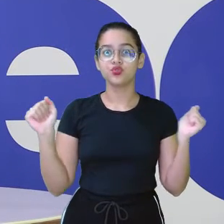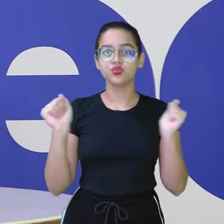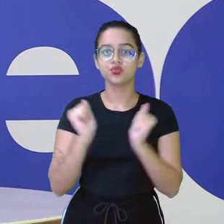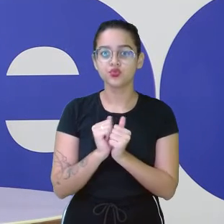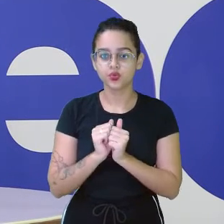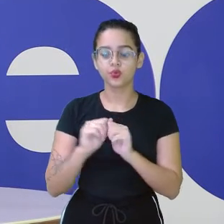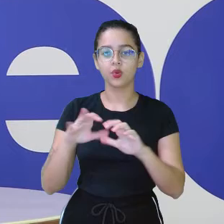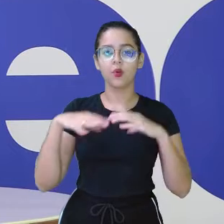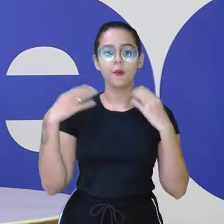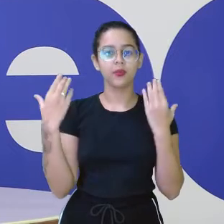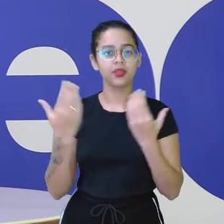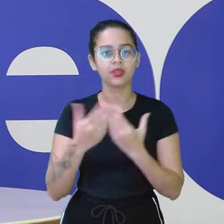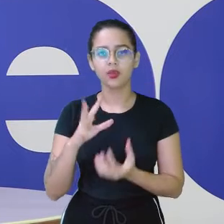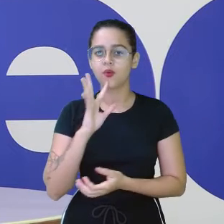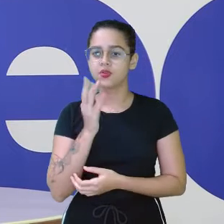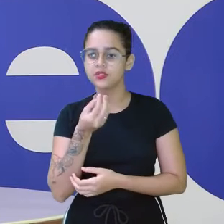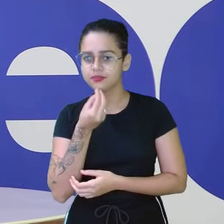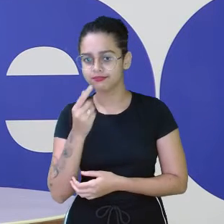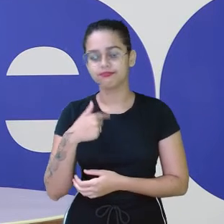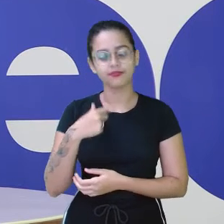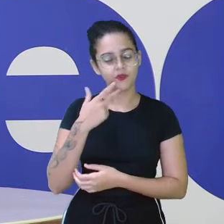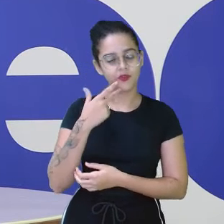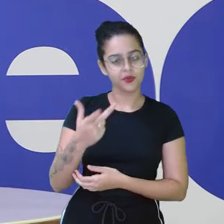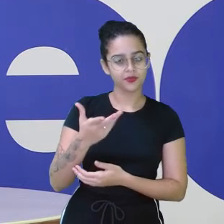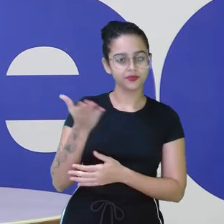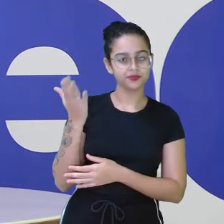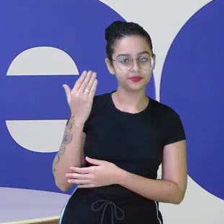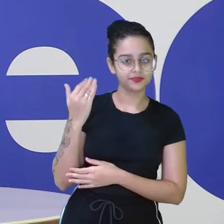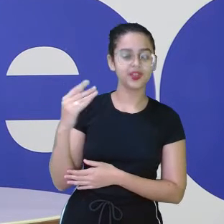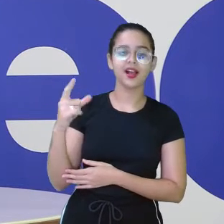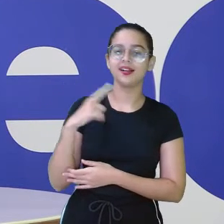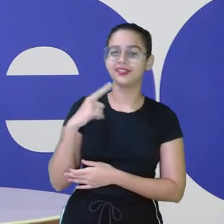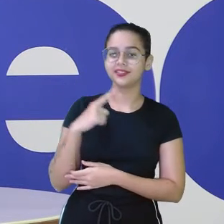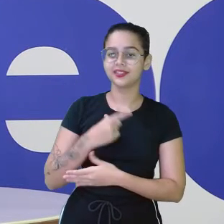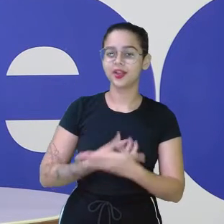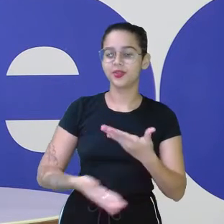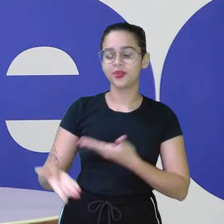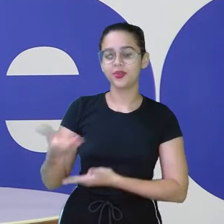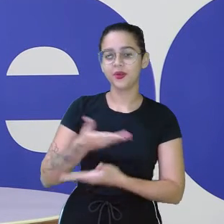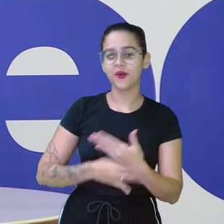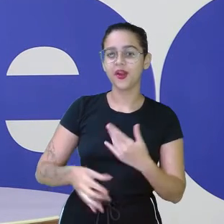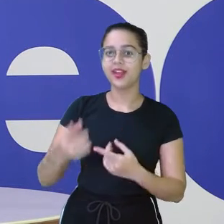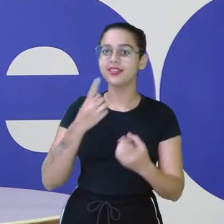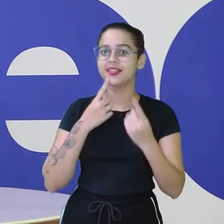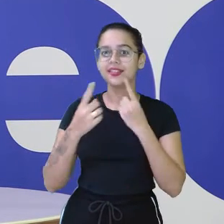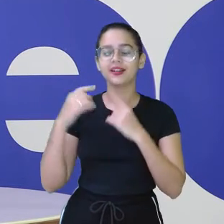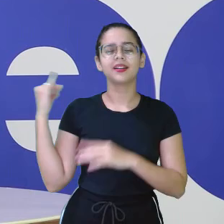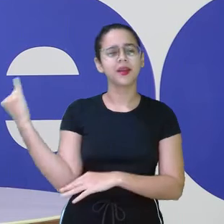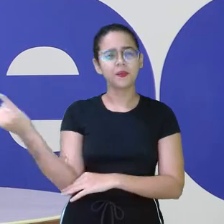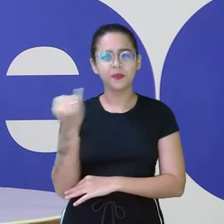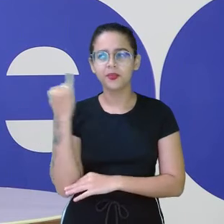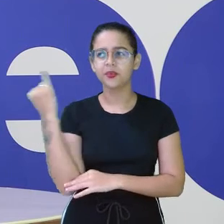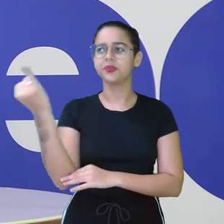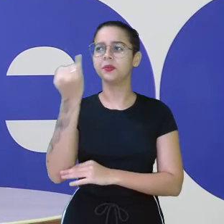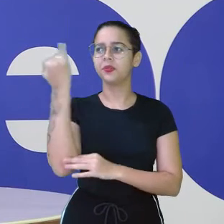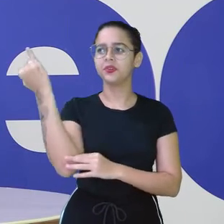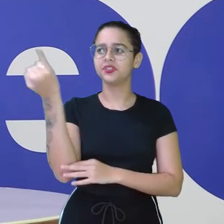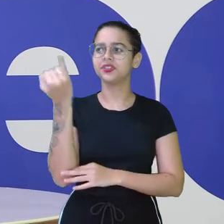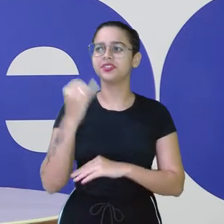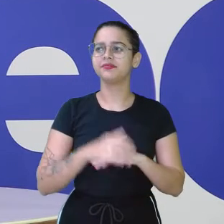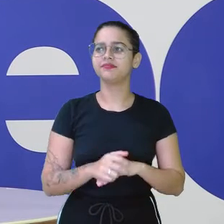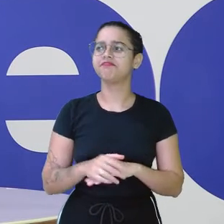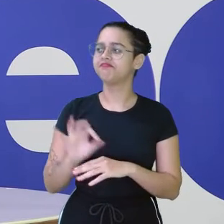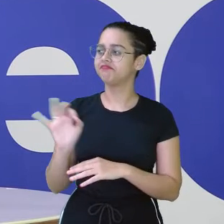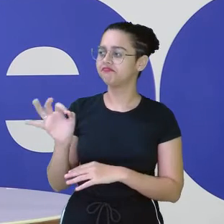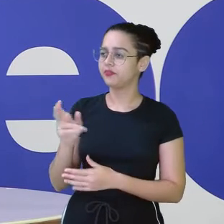nessa comunidade de conhecimento, como eu estava falando, e ter essa troca, esse diálogo que é muito importante, não é isso mesmo, professora